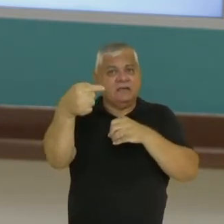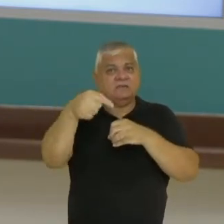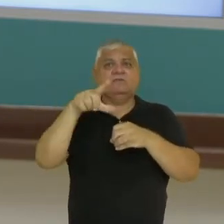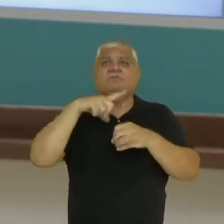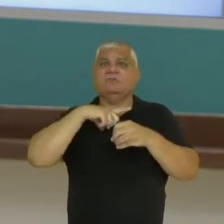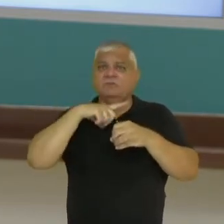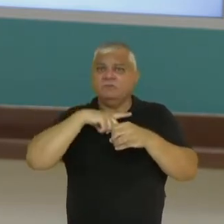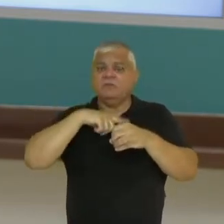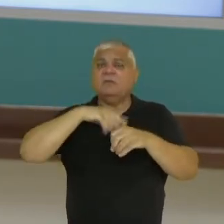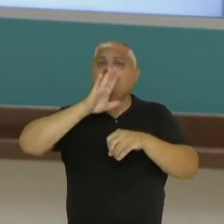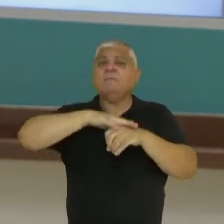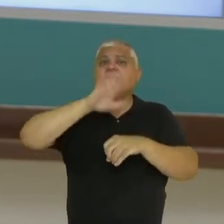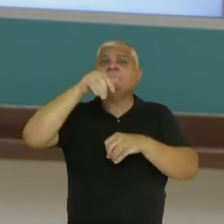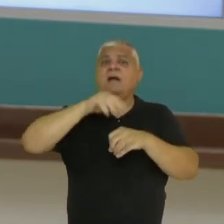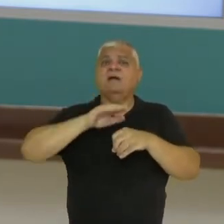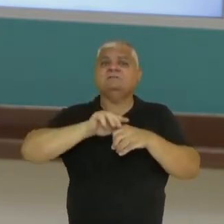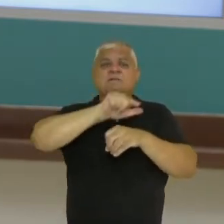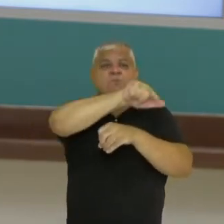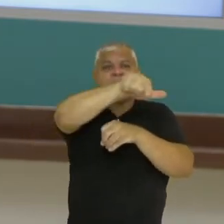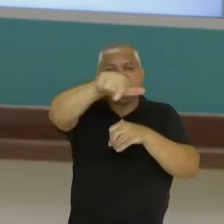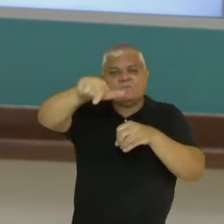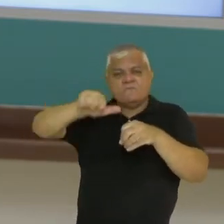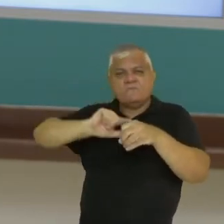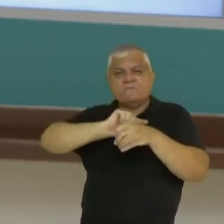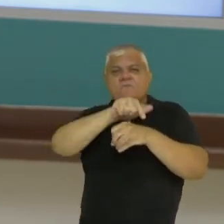tem mesmo é espaço vazio.